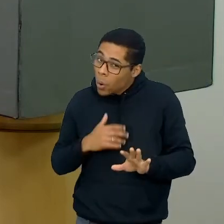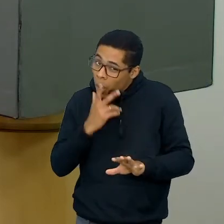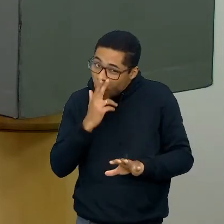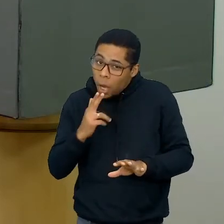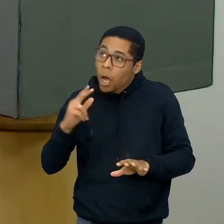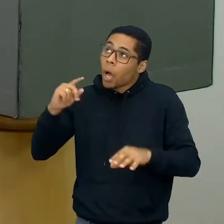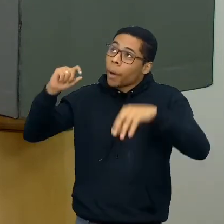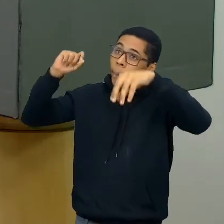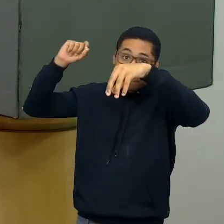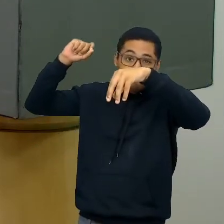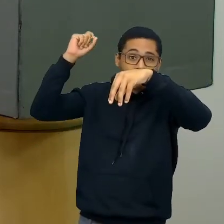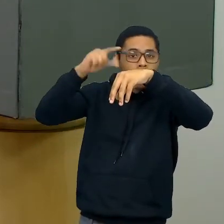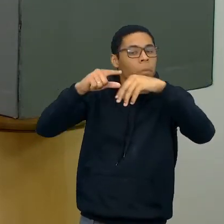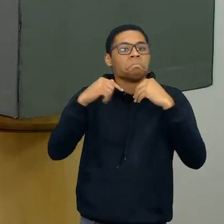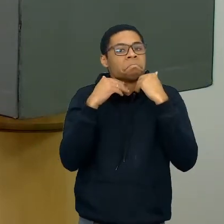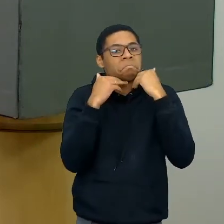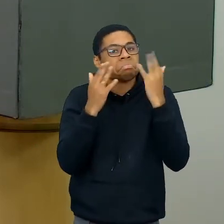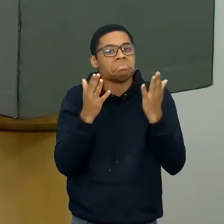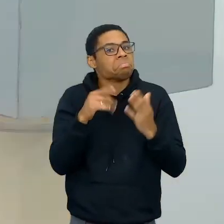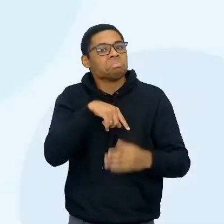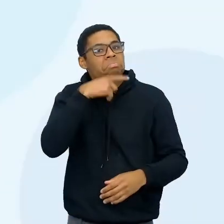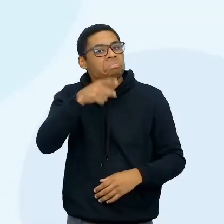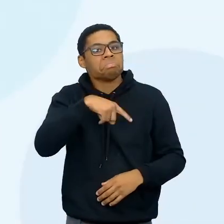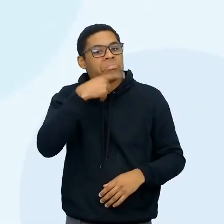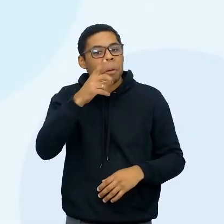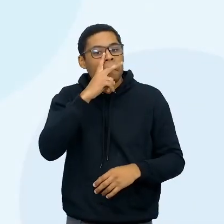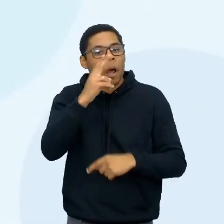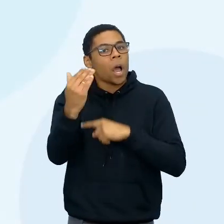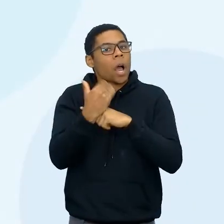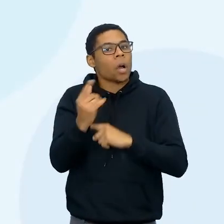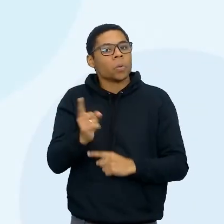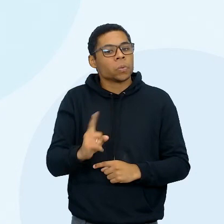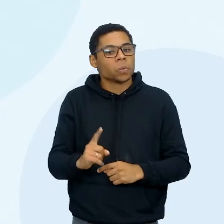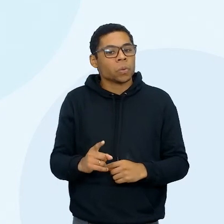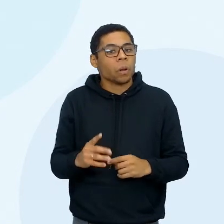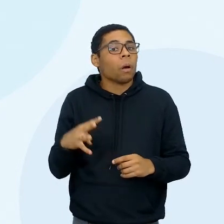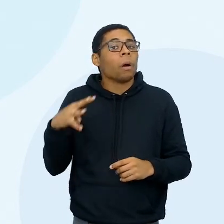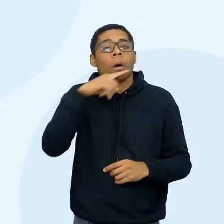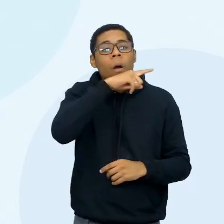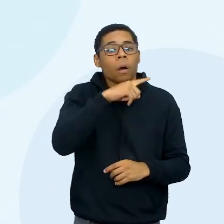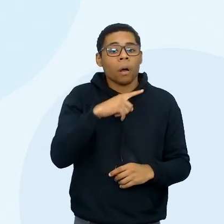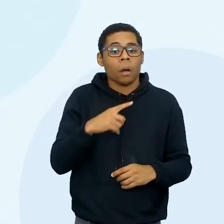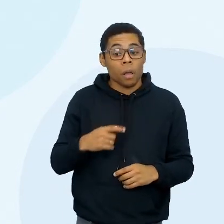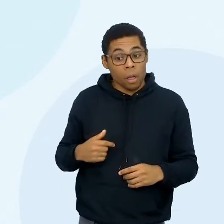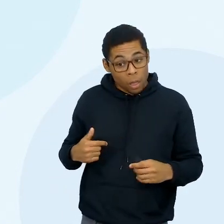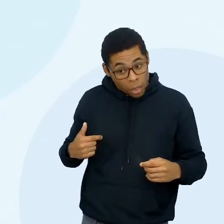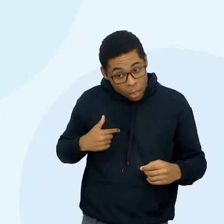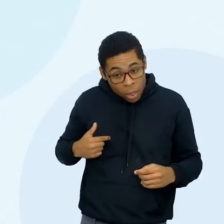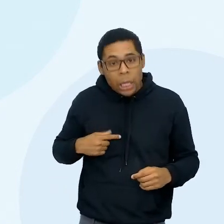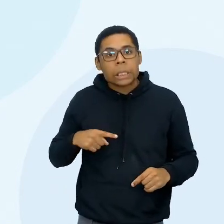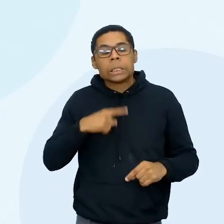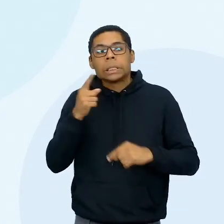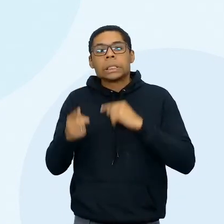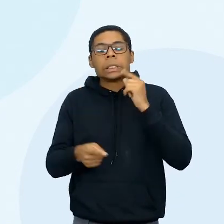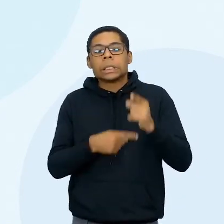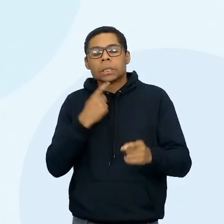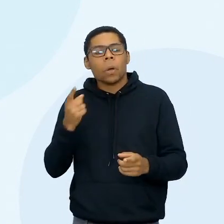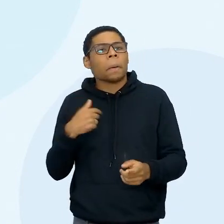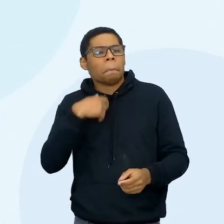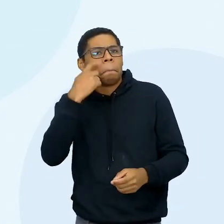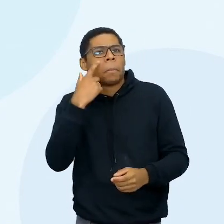solar não está dando conta de fazer esse trabalho aí para mim. Ou seja, eu também tenho dúvida